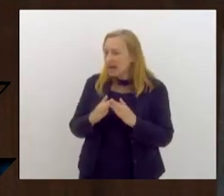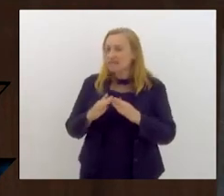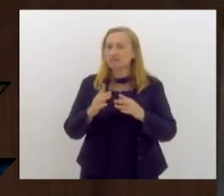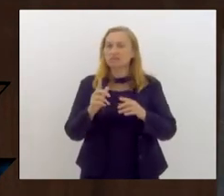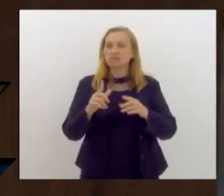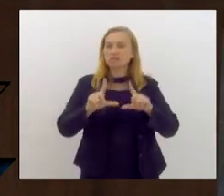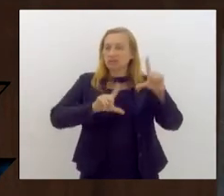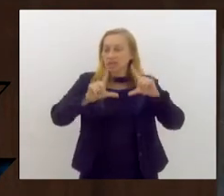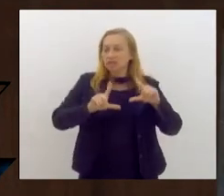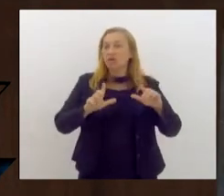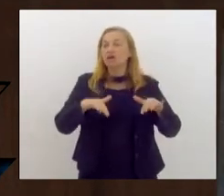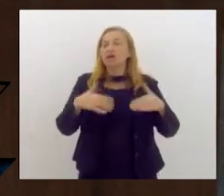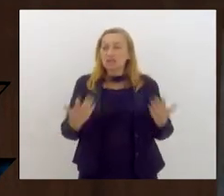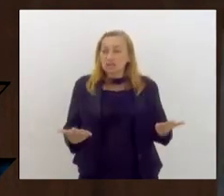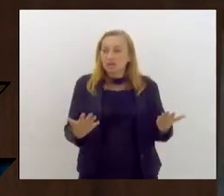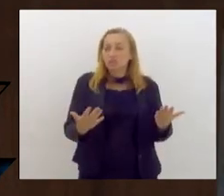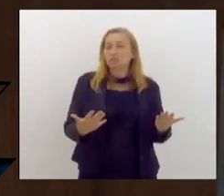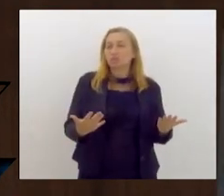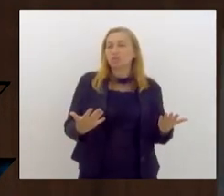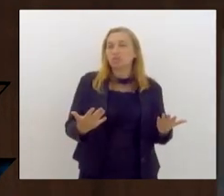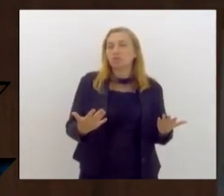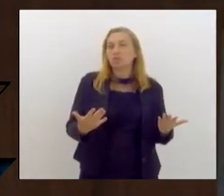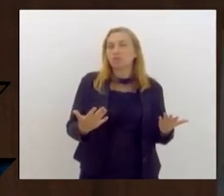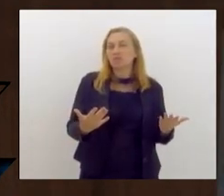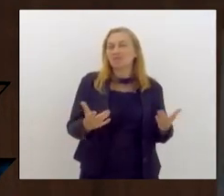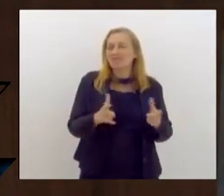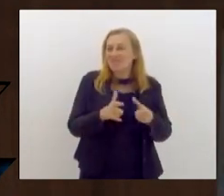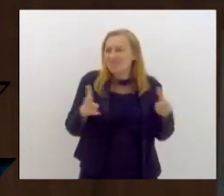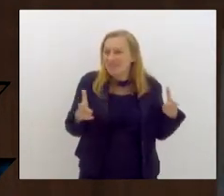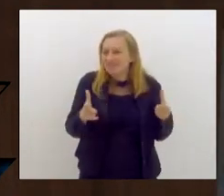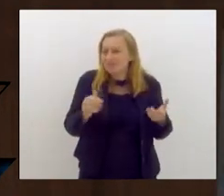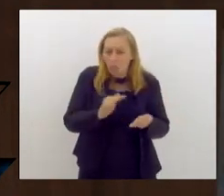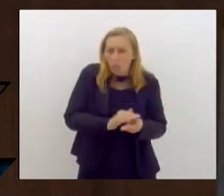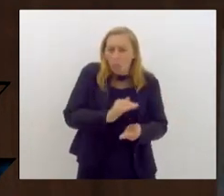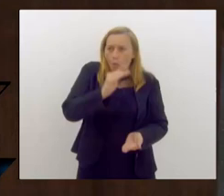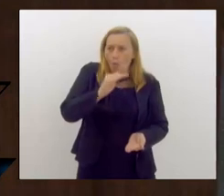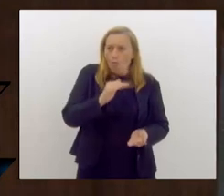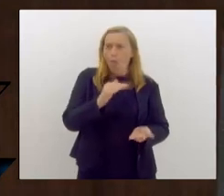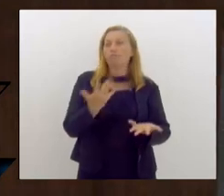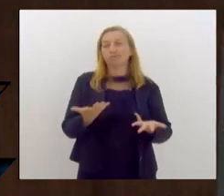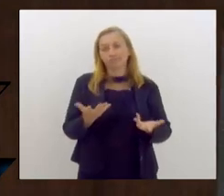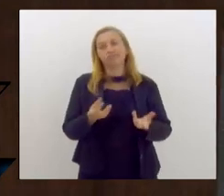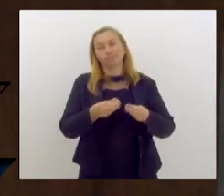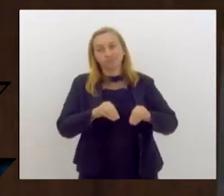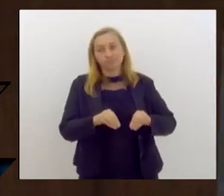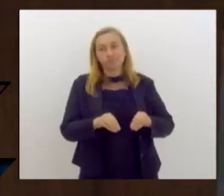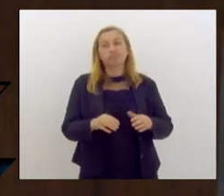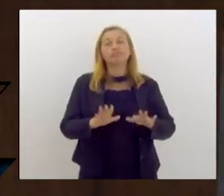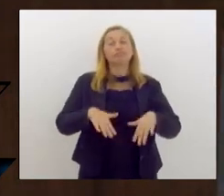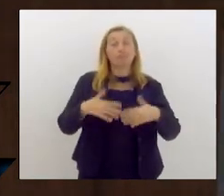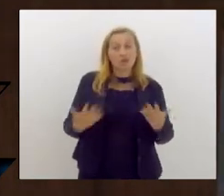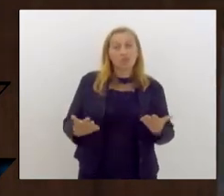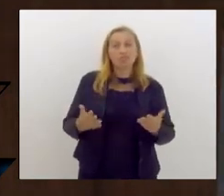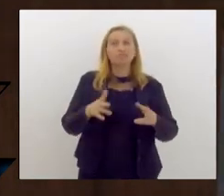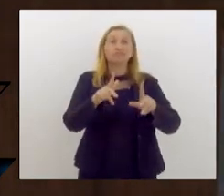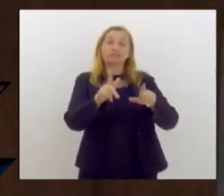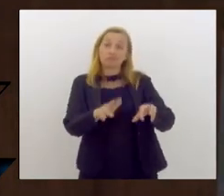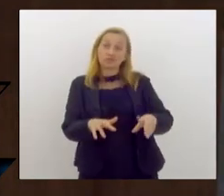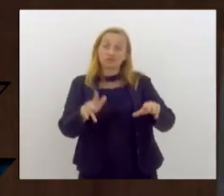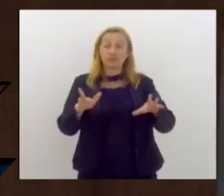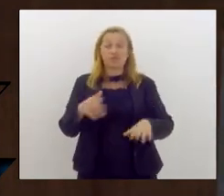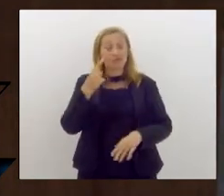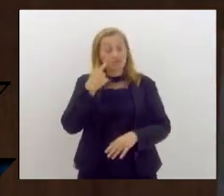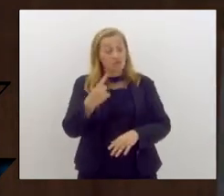etc. Então, se for uma coisa tipo que veda ou exige muito, acaba prejudicando. Então, tem que diferenciar o